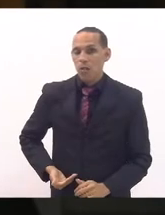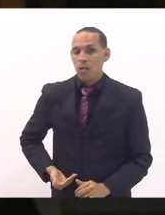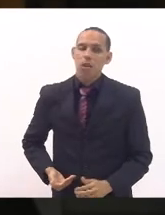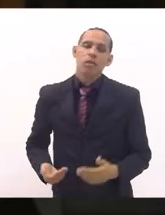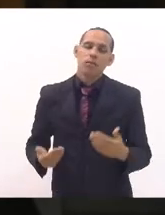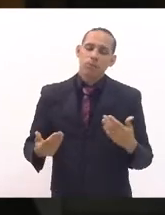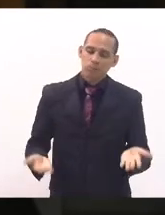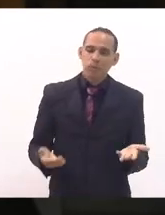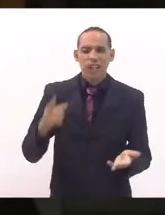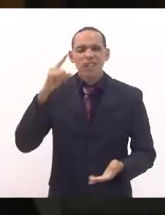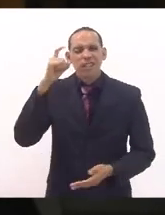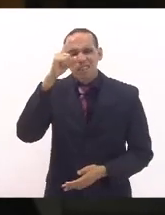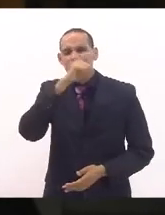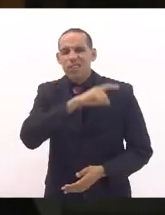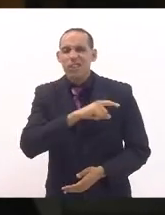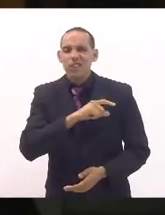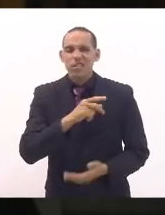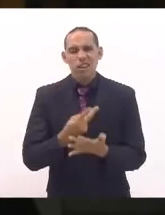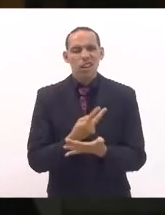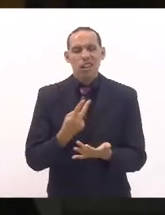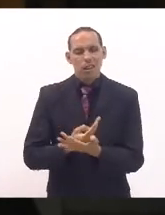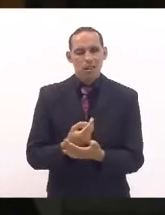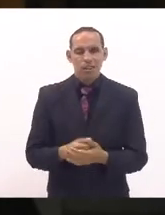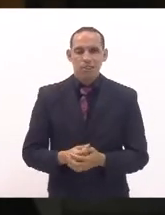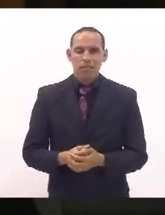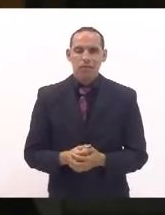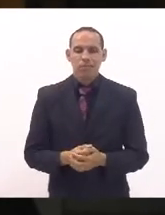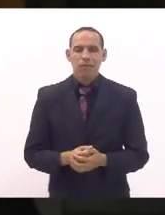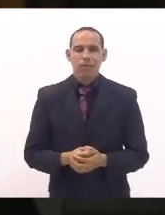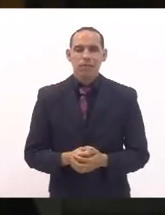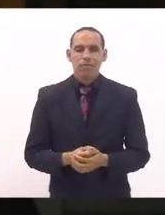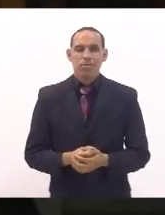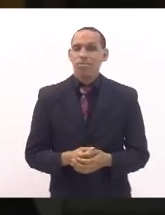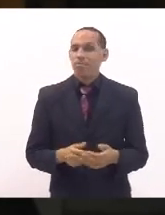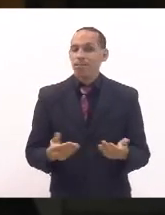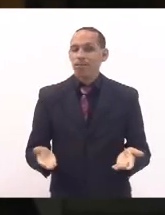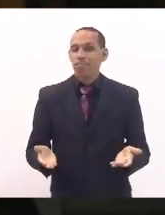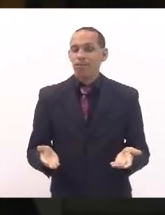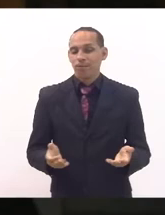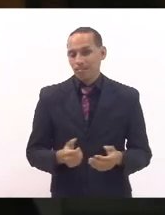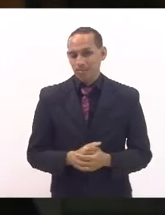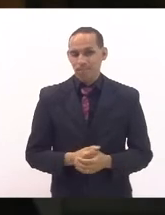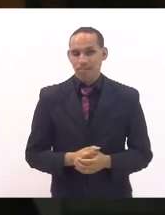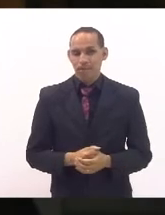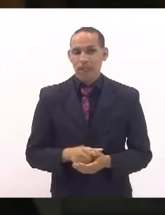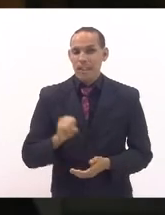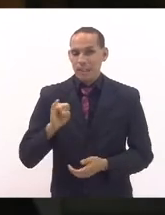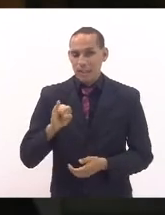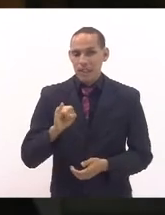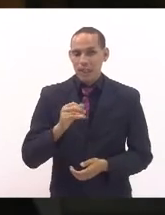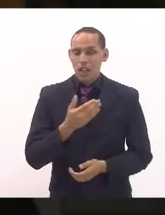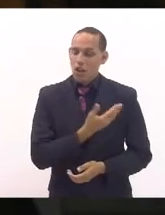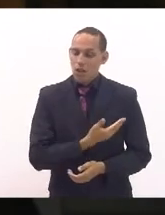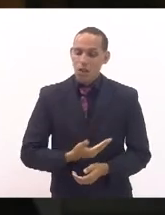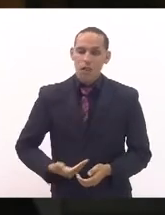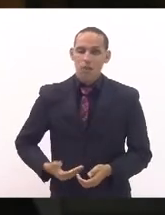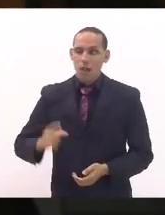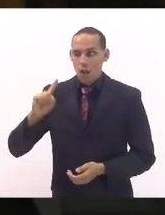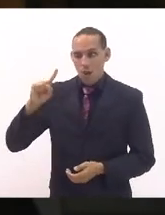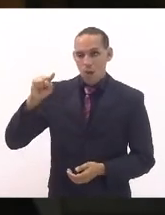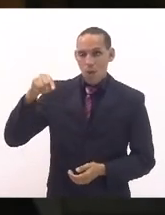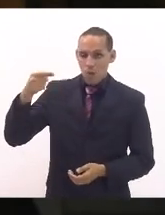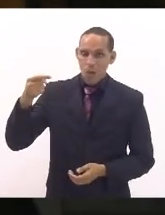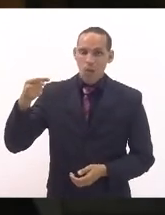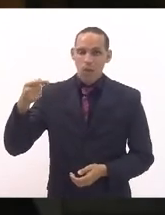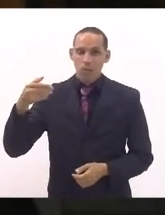haverá mais dificuldade de se errar. A ver se, pelo menos, o governo que virá, e não